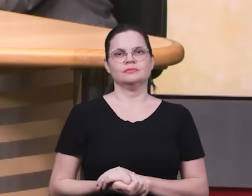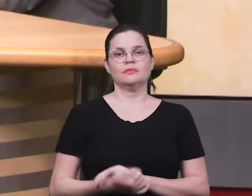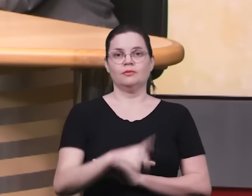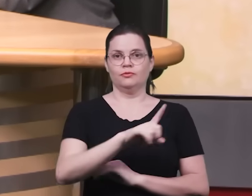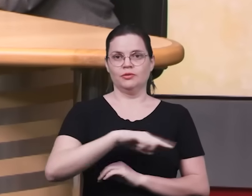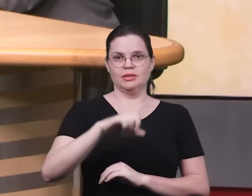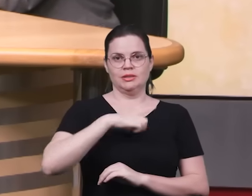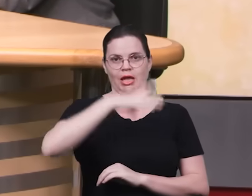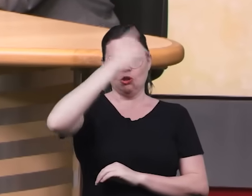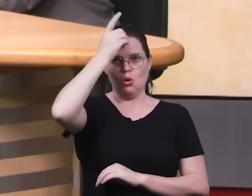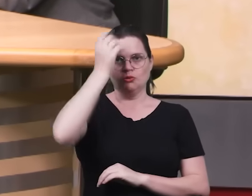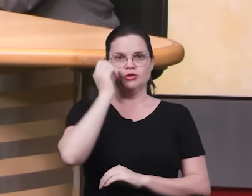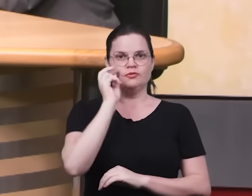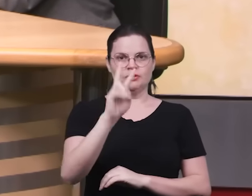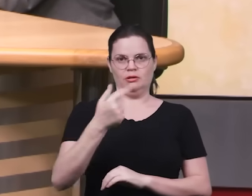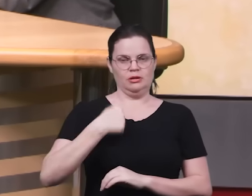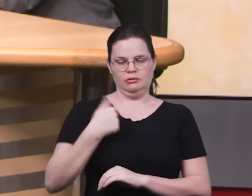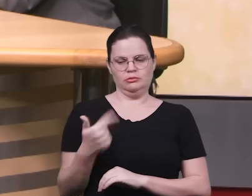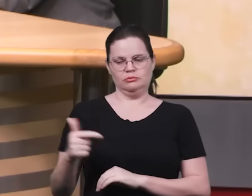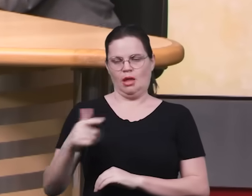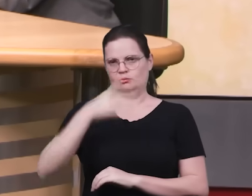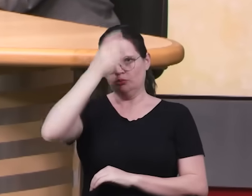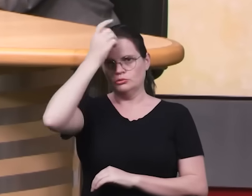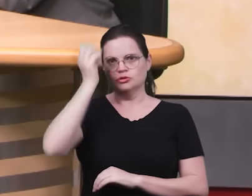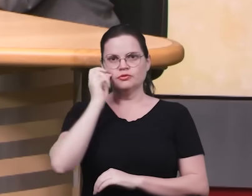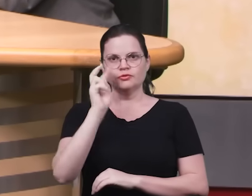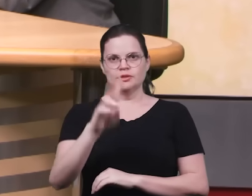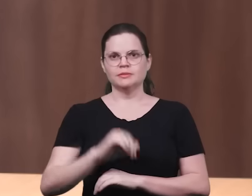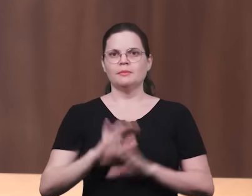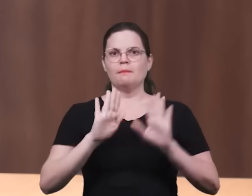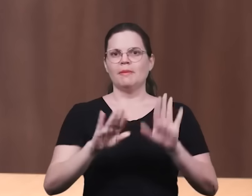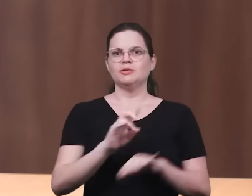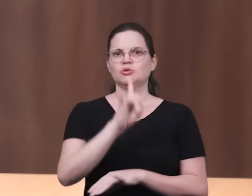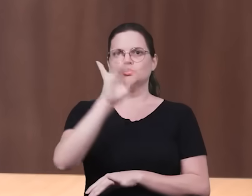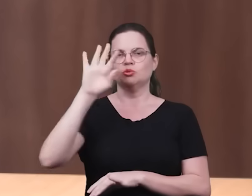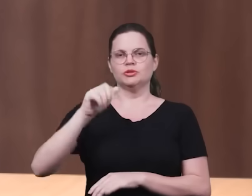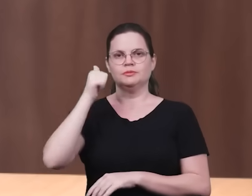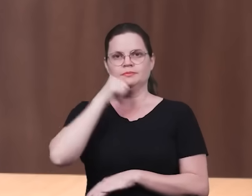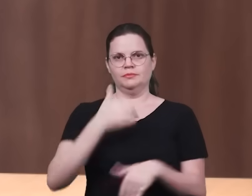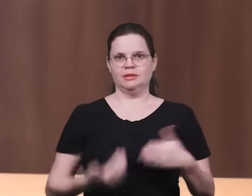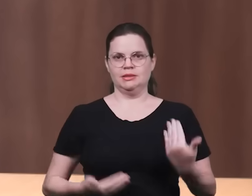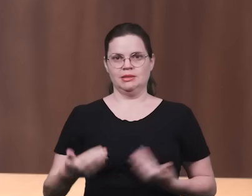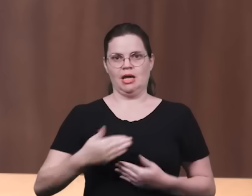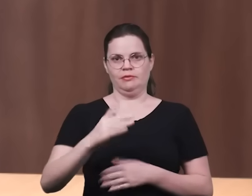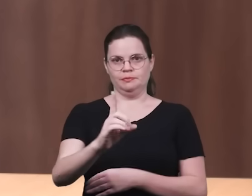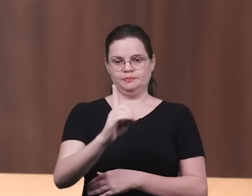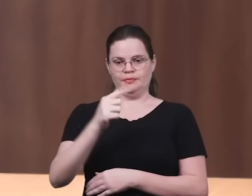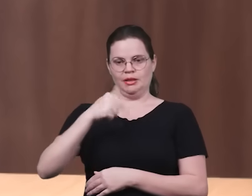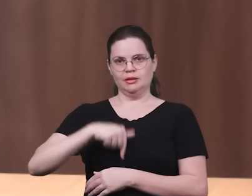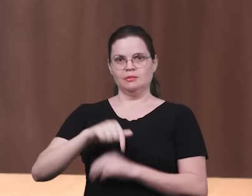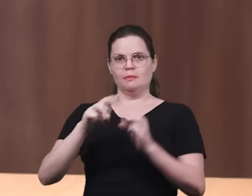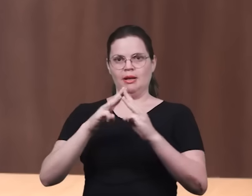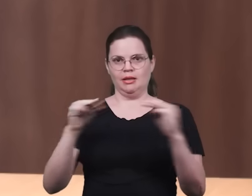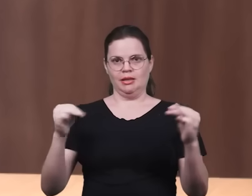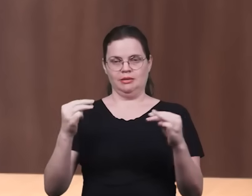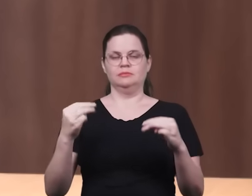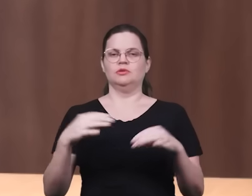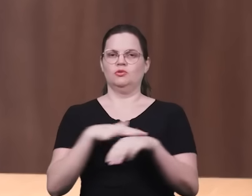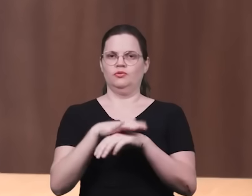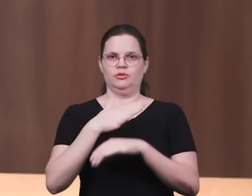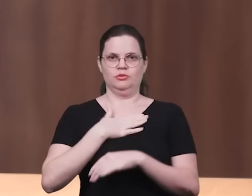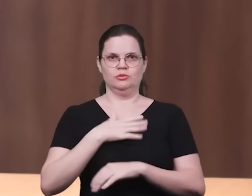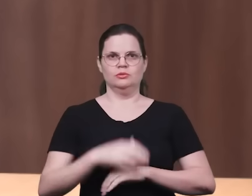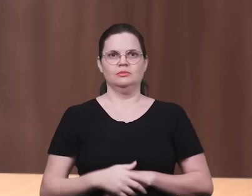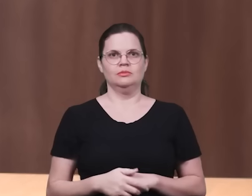Vocês que têm visões, eu não tenho visões. Mas uma irmã chegou para mim muito lá no Manaim e eu